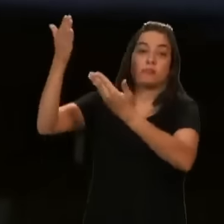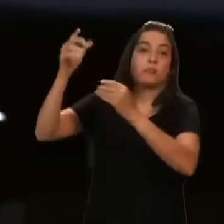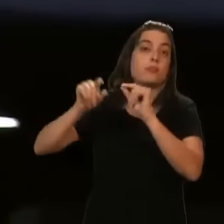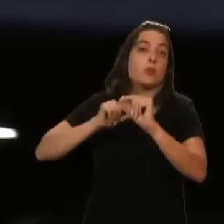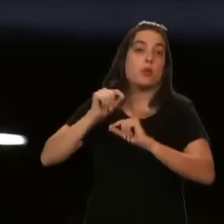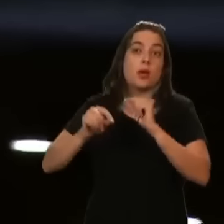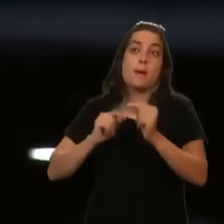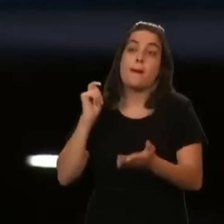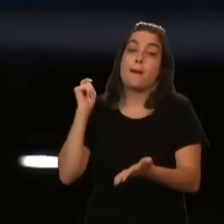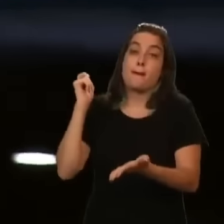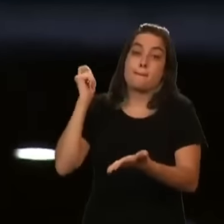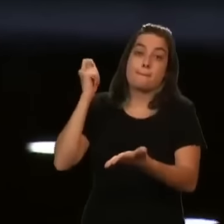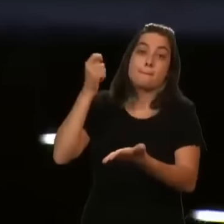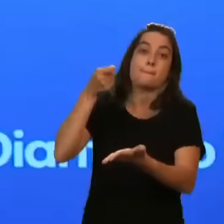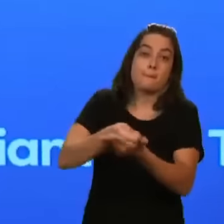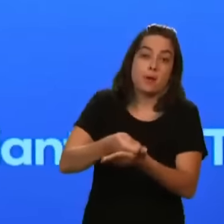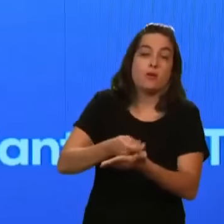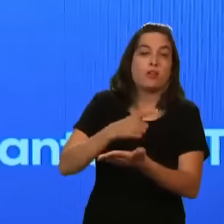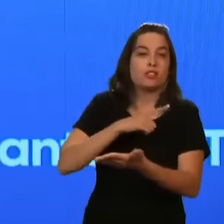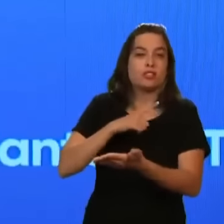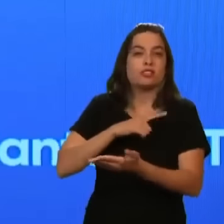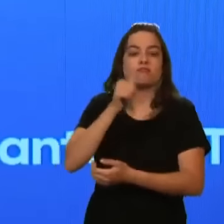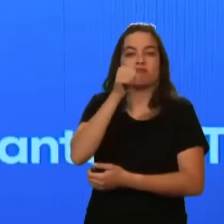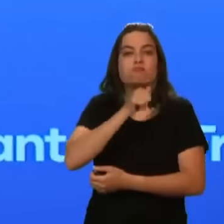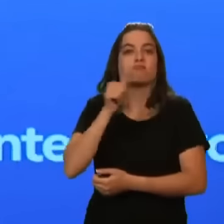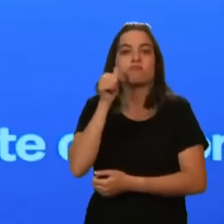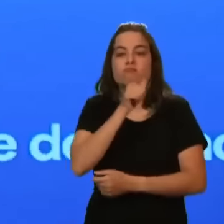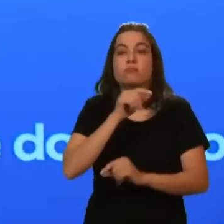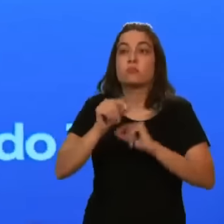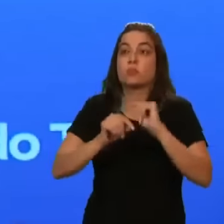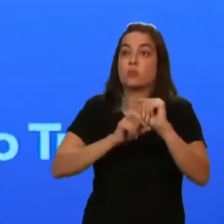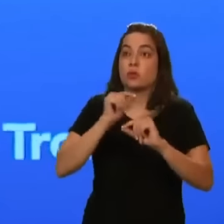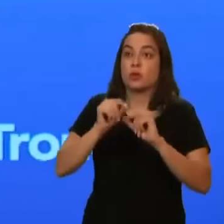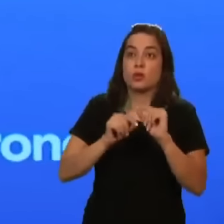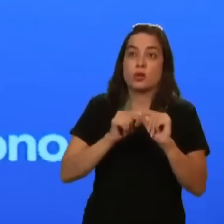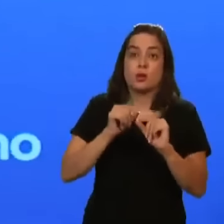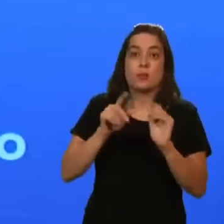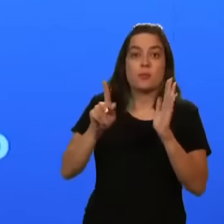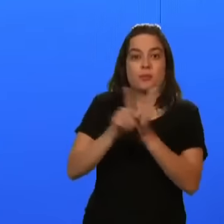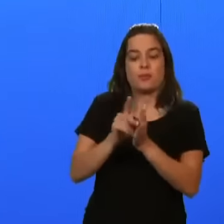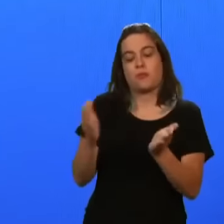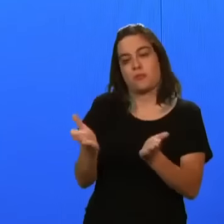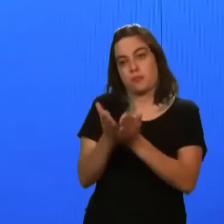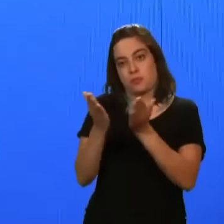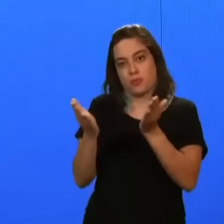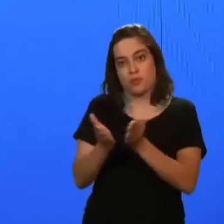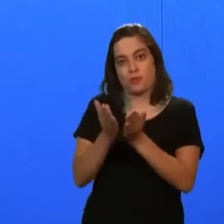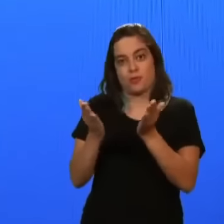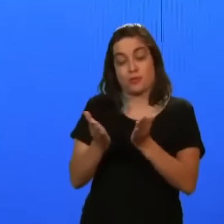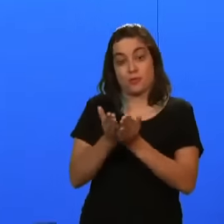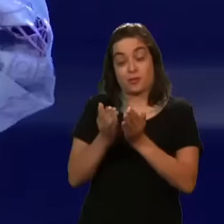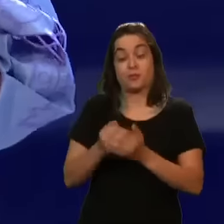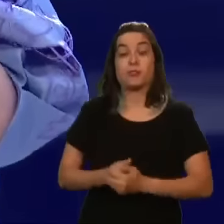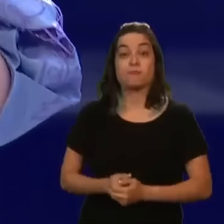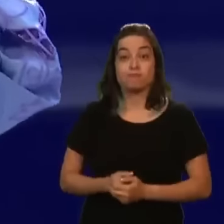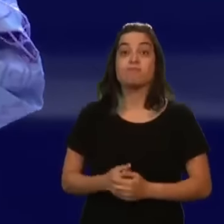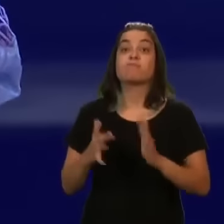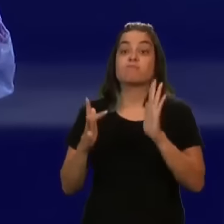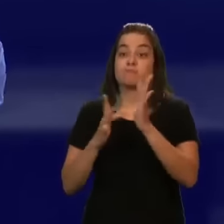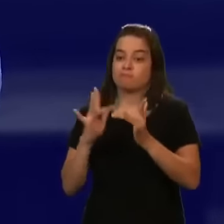pagaram o sacrifício das rolinhas, que era o sacrifício dos pobres. Ele